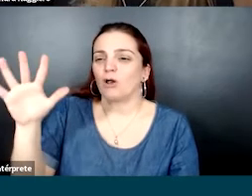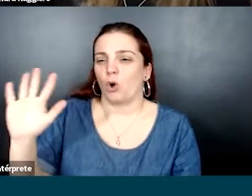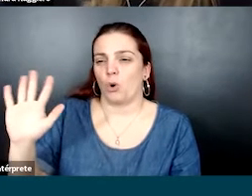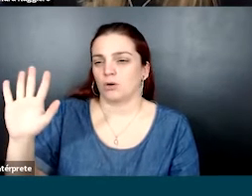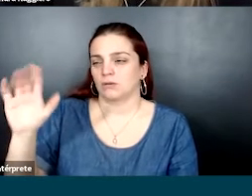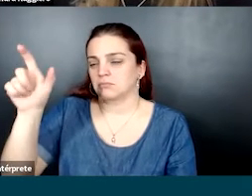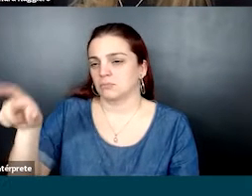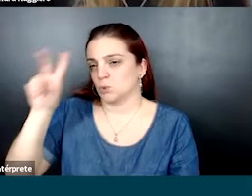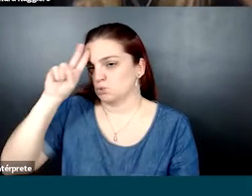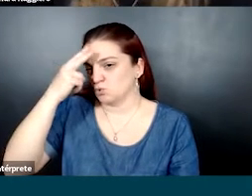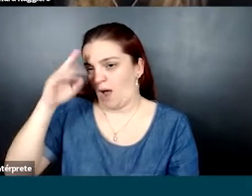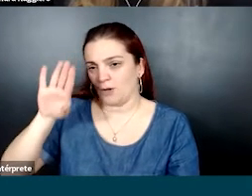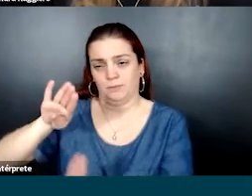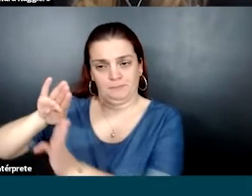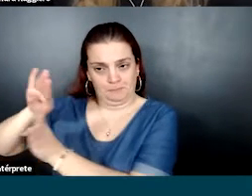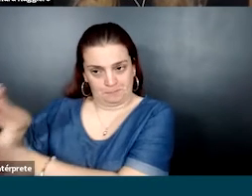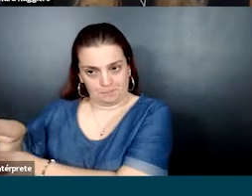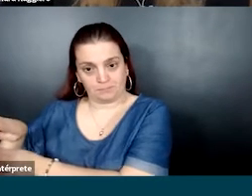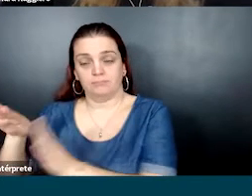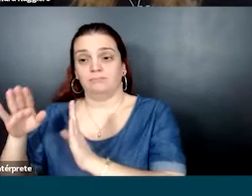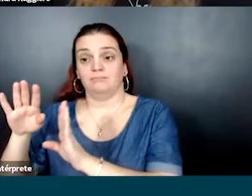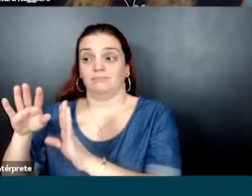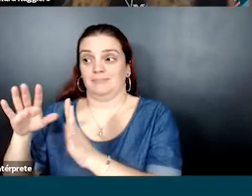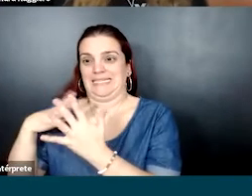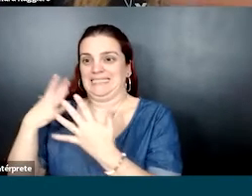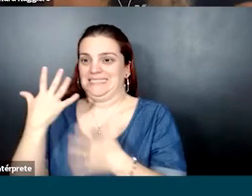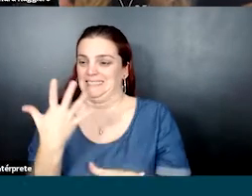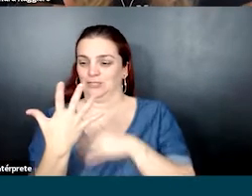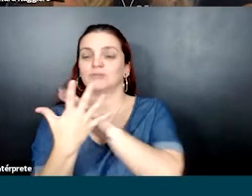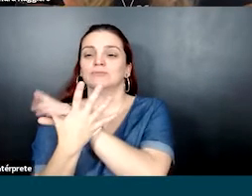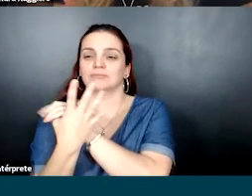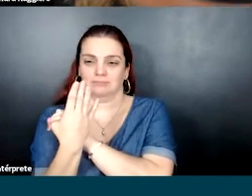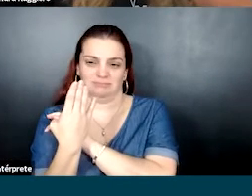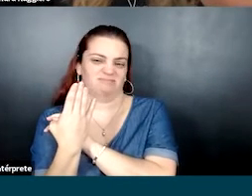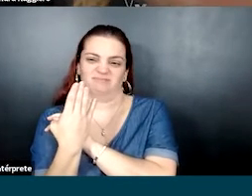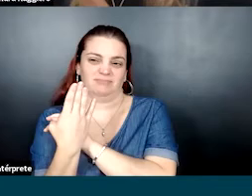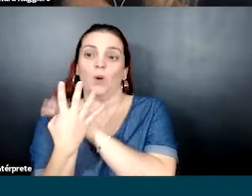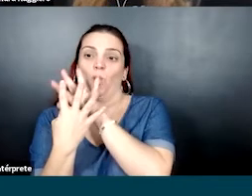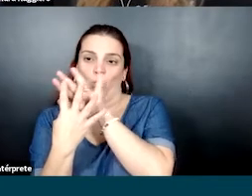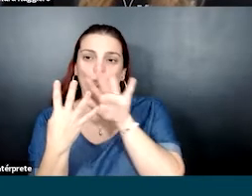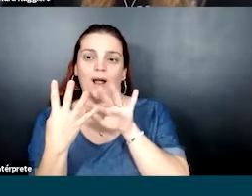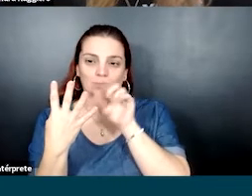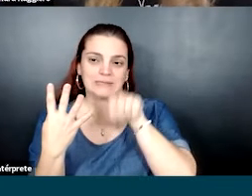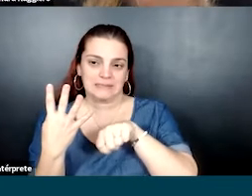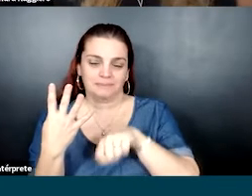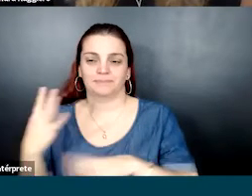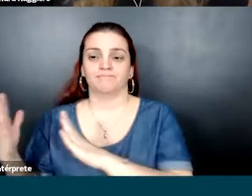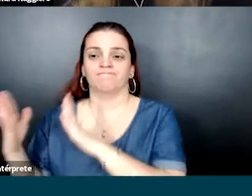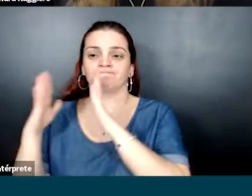usuário. Então, a gente não é o nosso foco aqui, tá? A gente vai acabar focando em todas as outras 4 e os cases em cada um